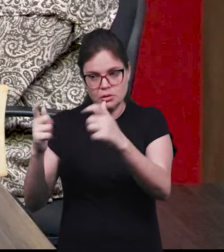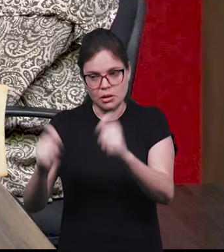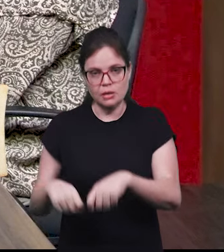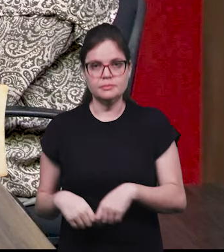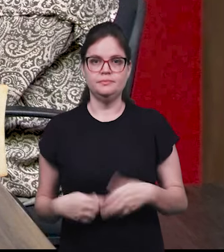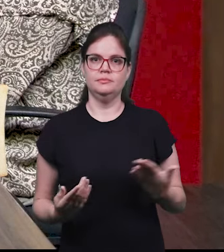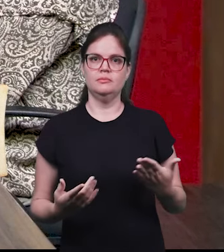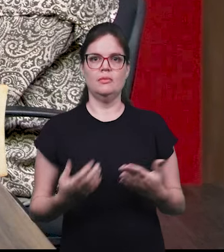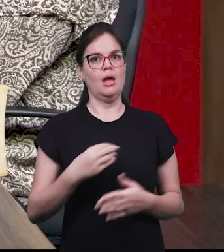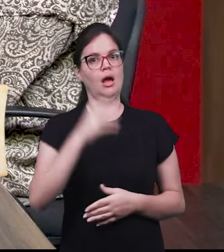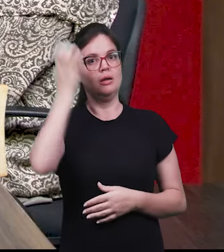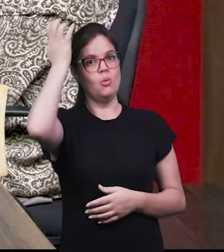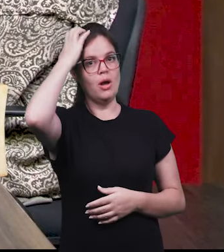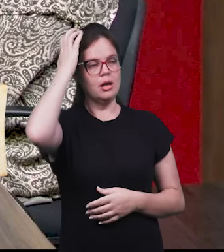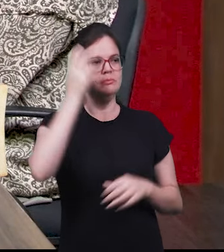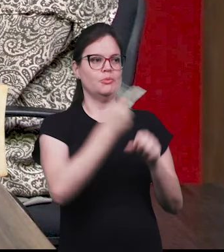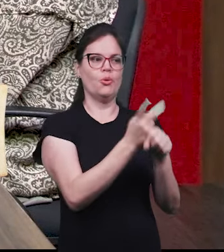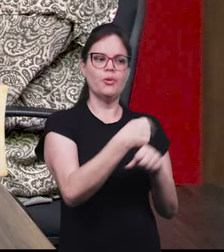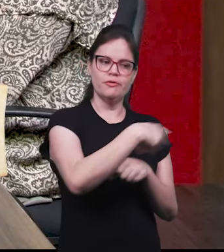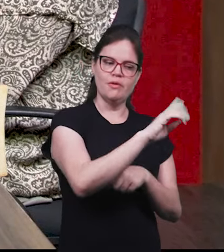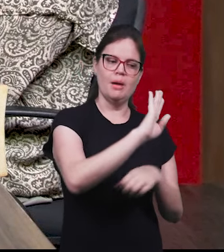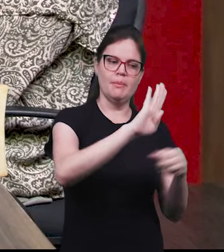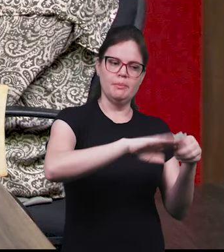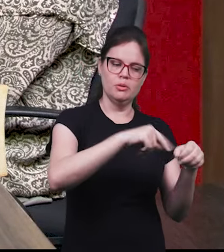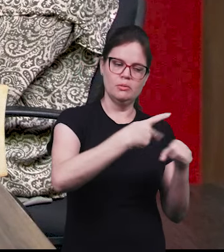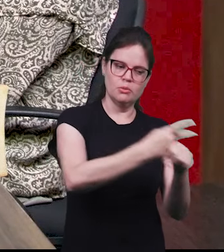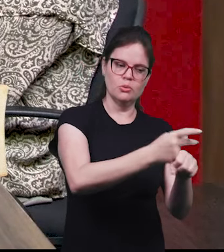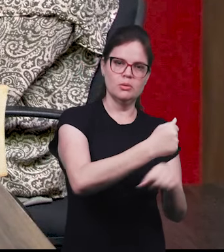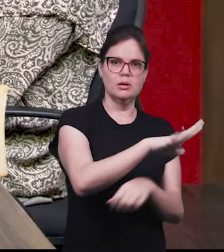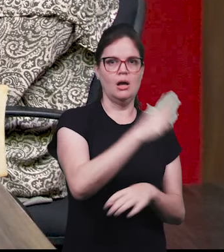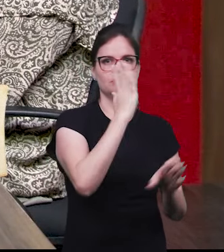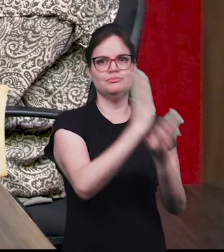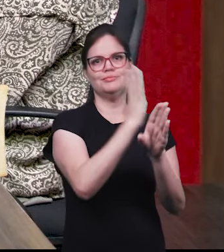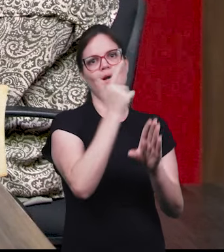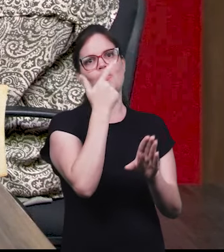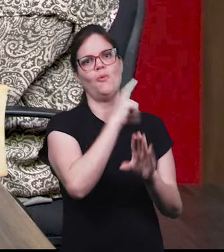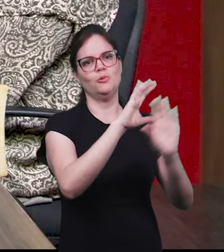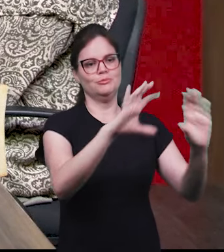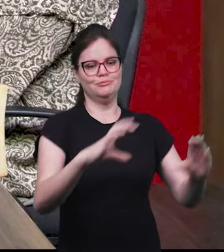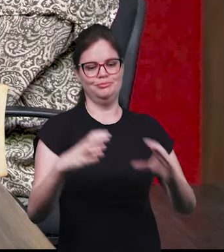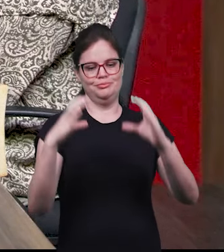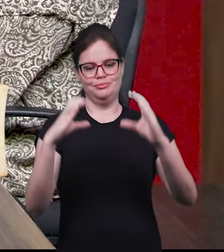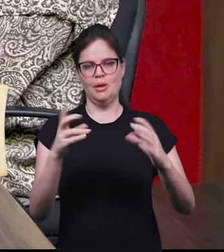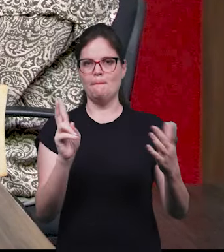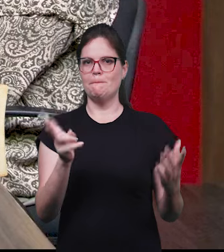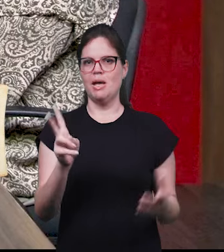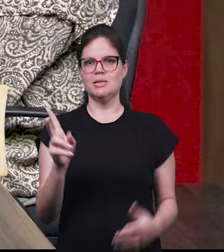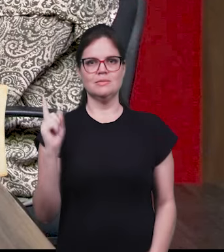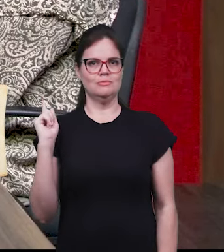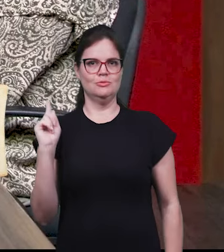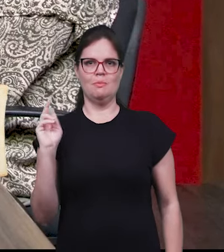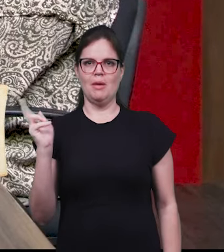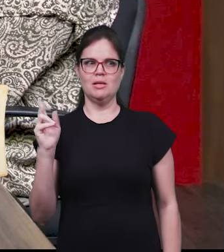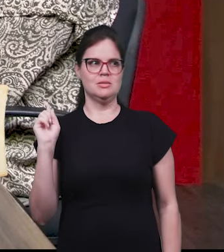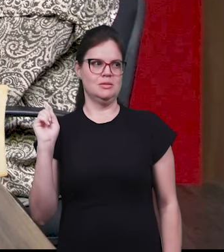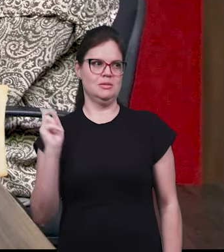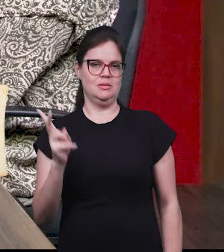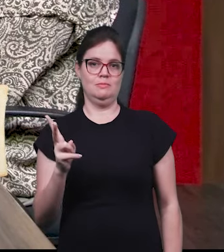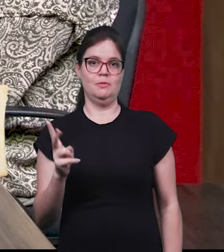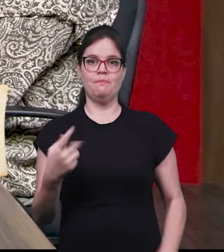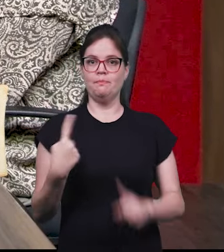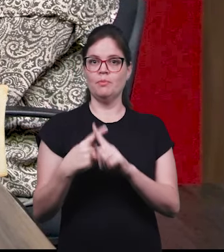o rei na época, disse, então vamos procurar lá, e acharam o rolo, que provavelmente é esse